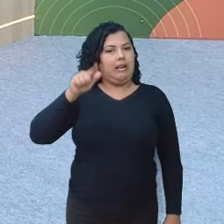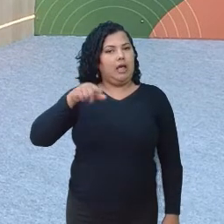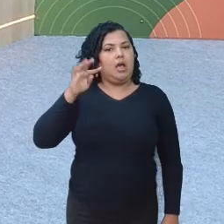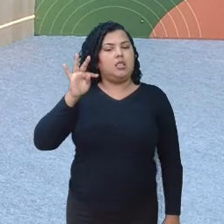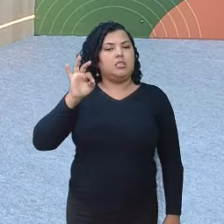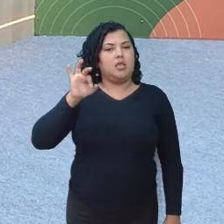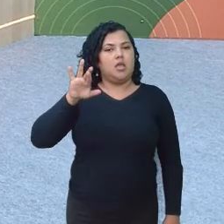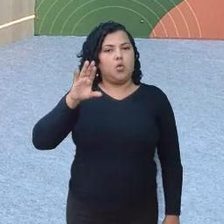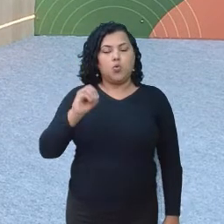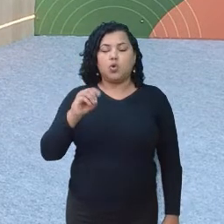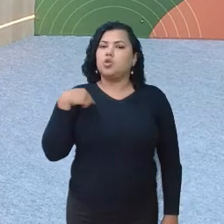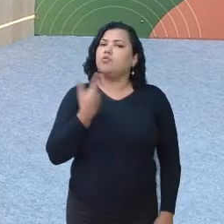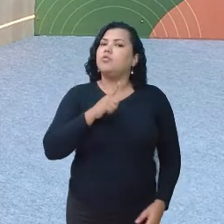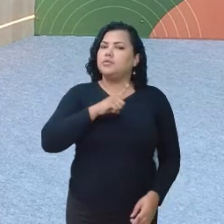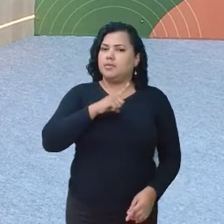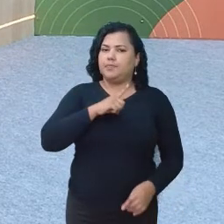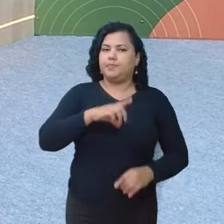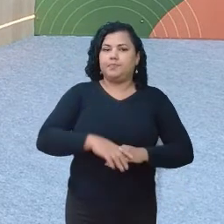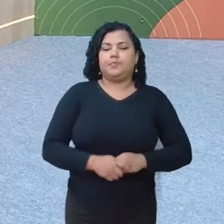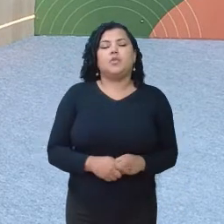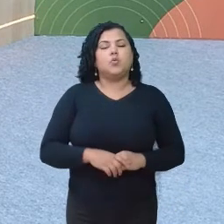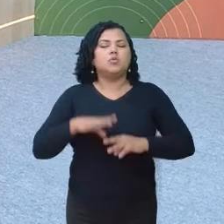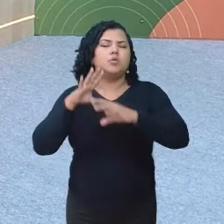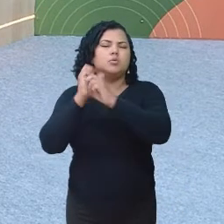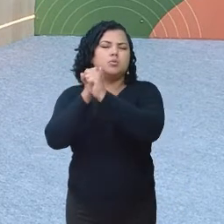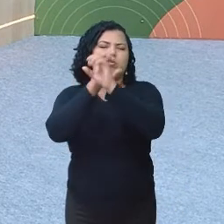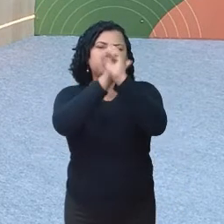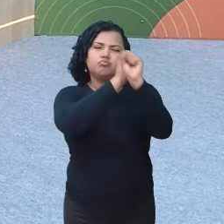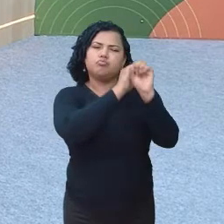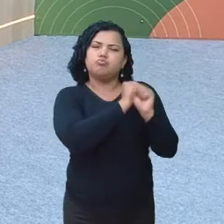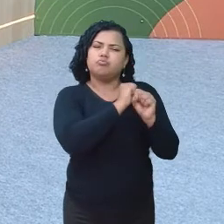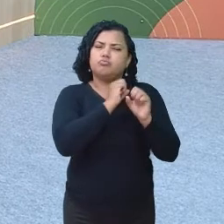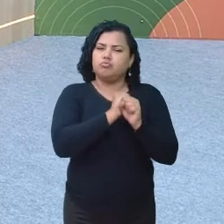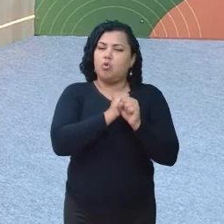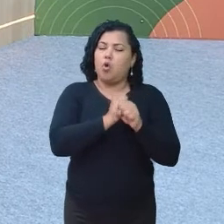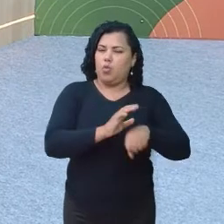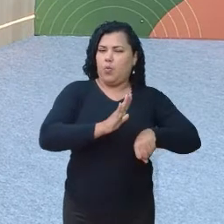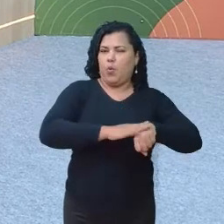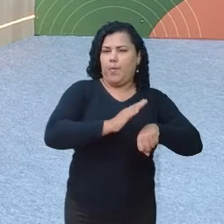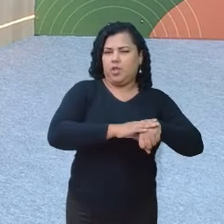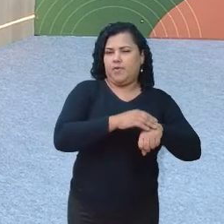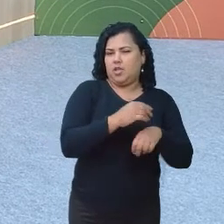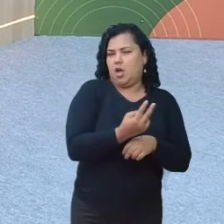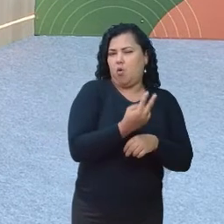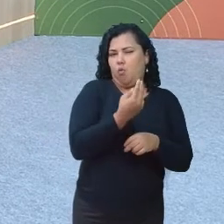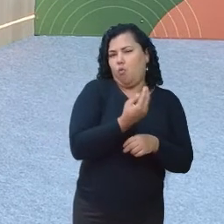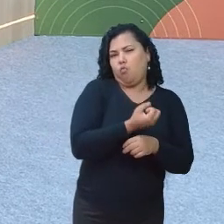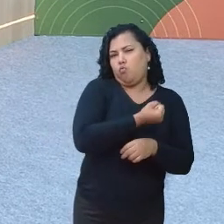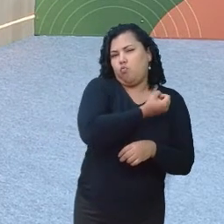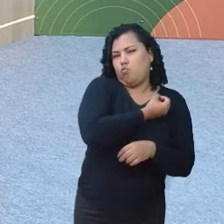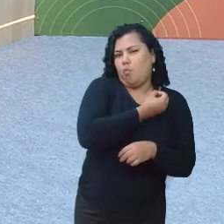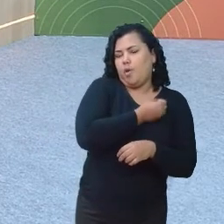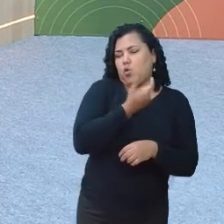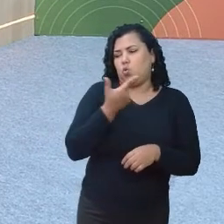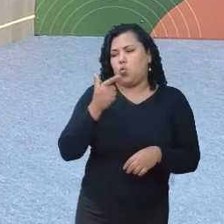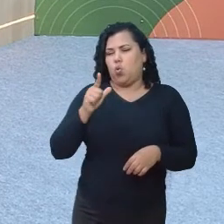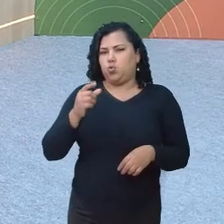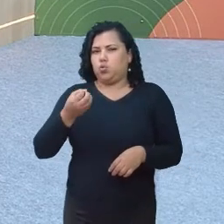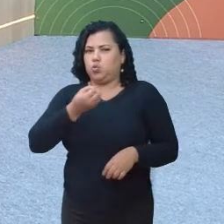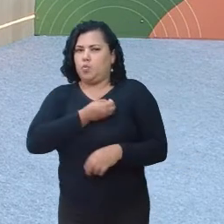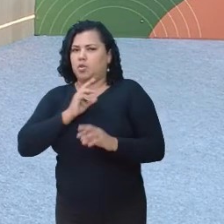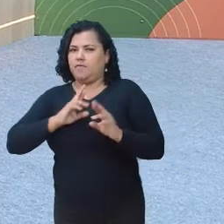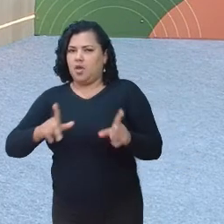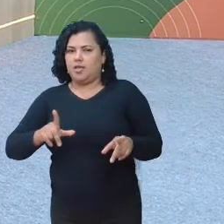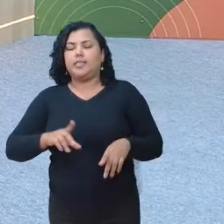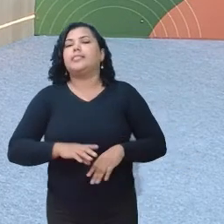que se eu somar os ângulos internos dos quadriláteros, ora vai dar um valor, ora vai dar outro valor? Não. A gente vai